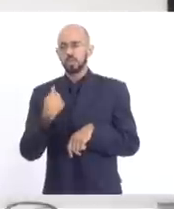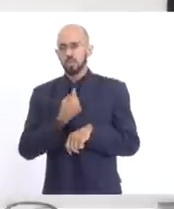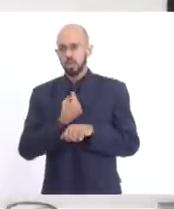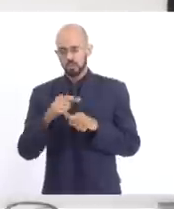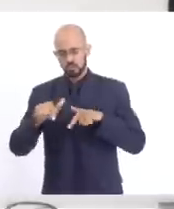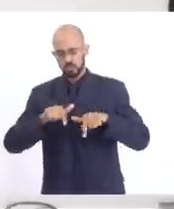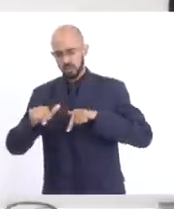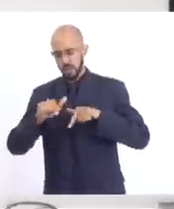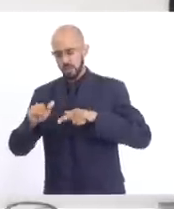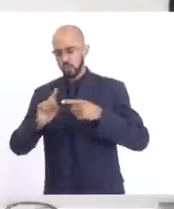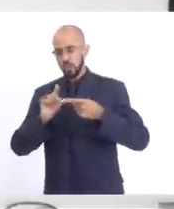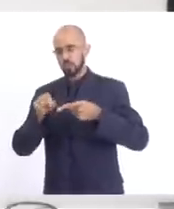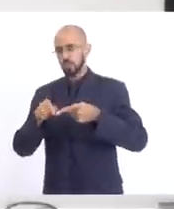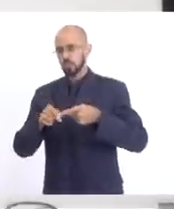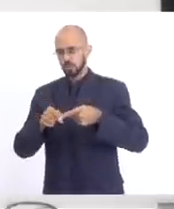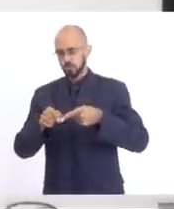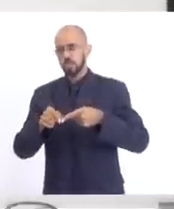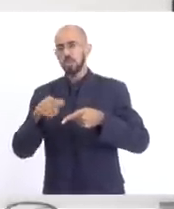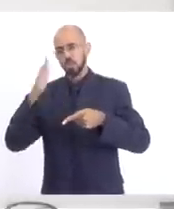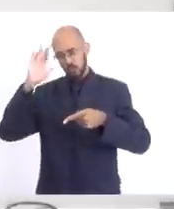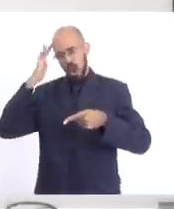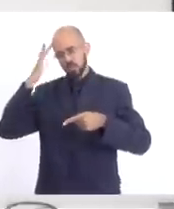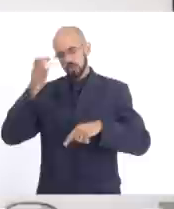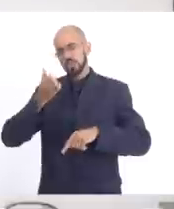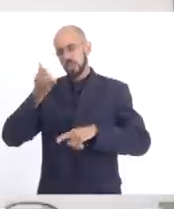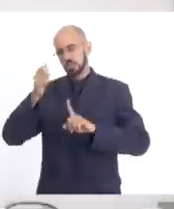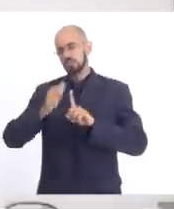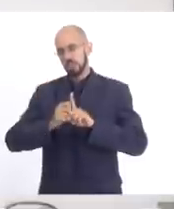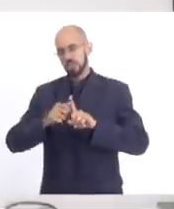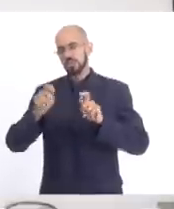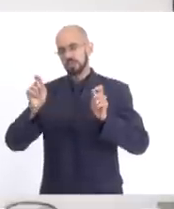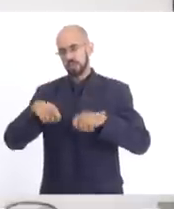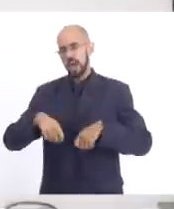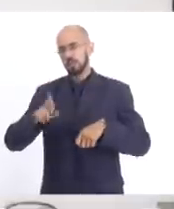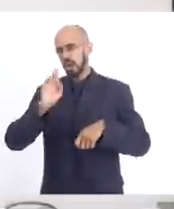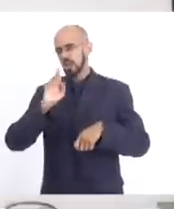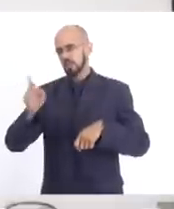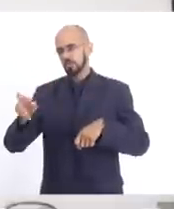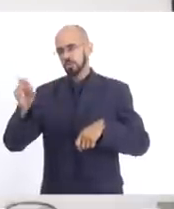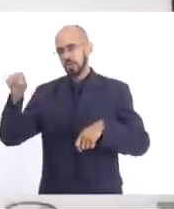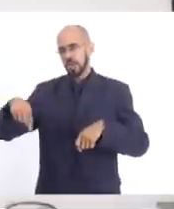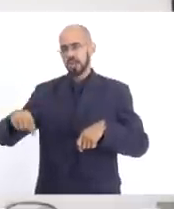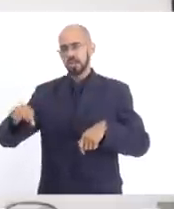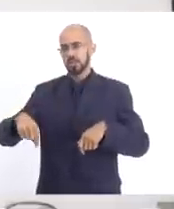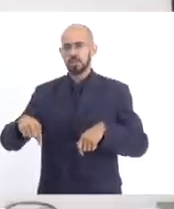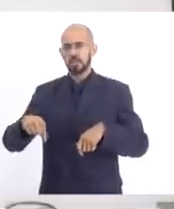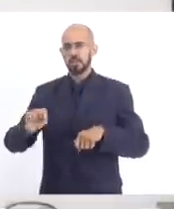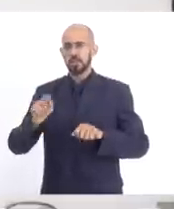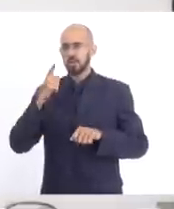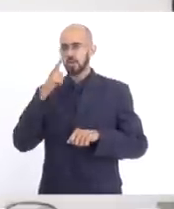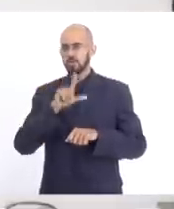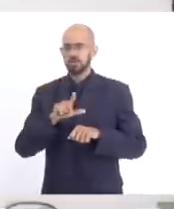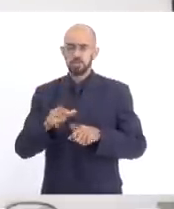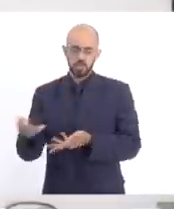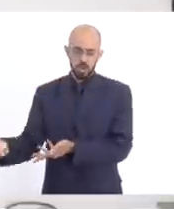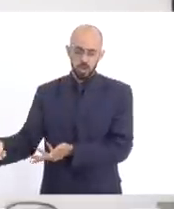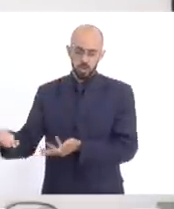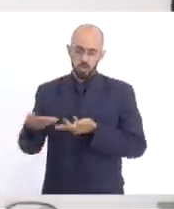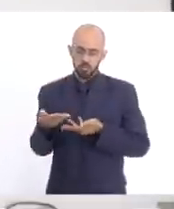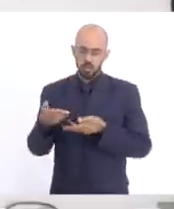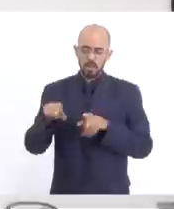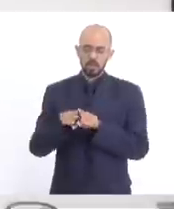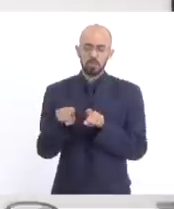eu acredito que 6 meses nós possamos dar as respostas aqui. E já convido também o